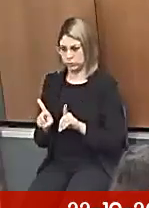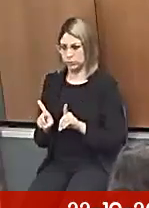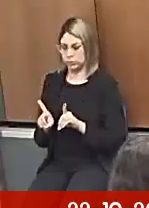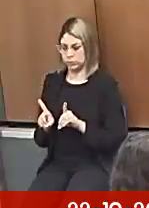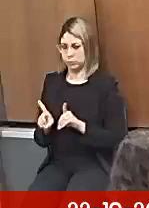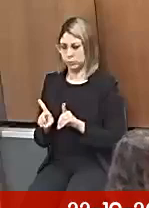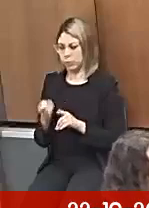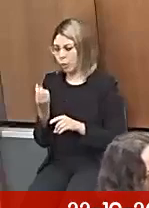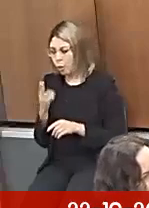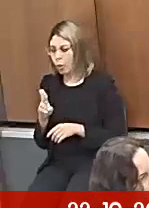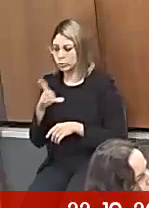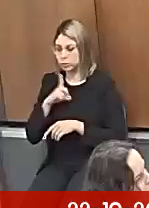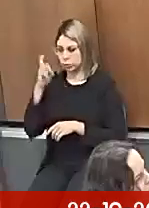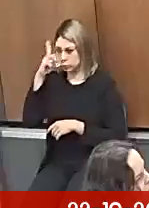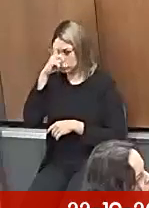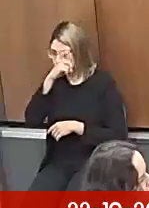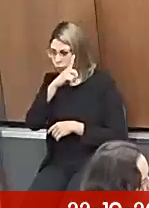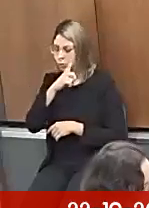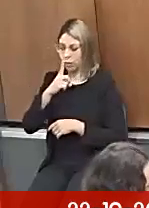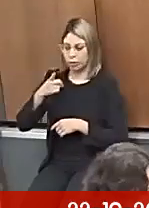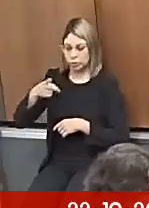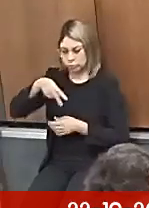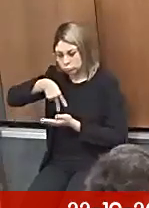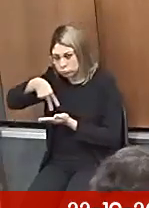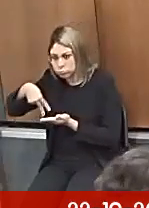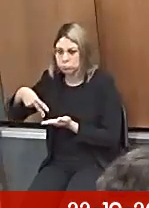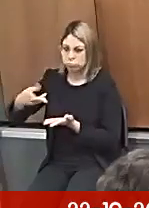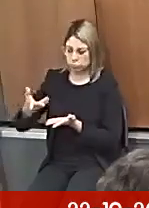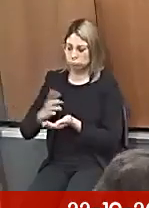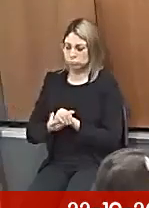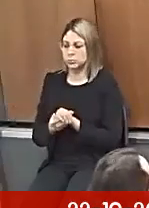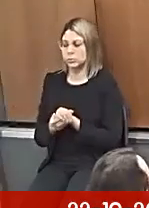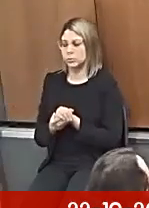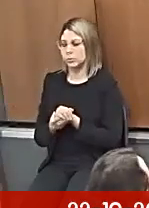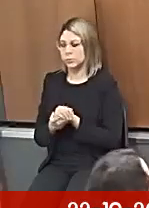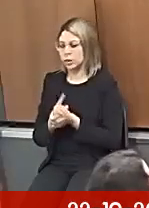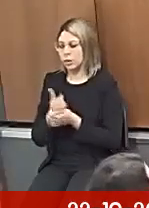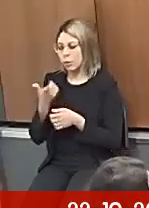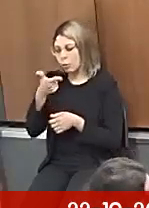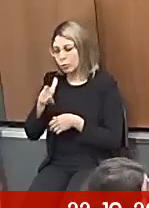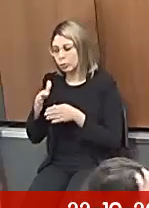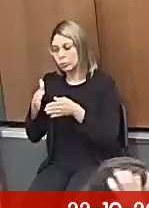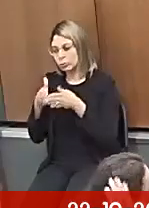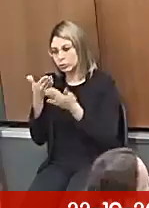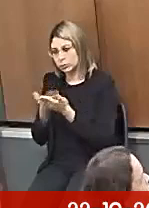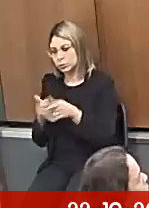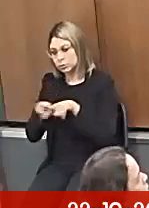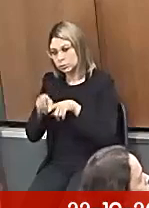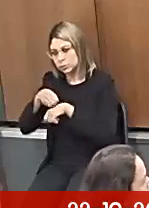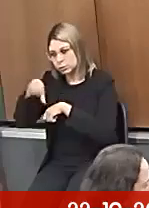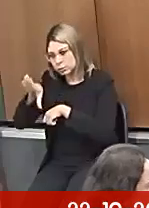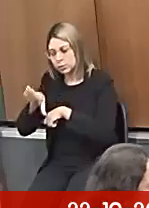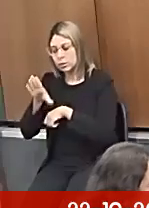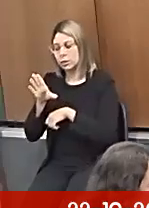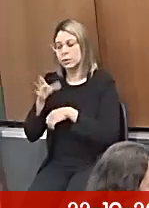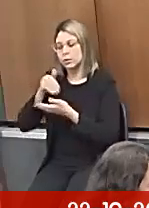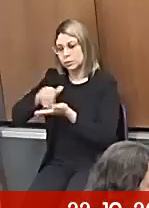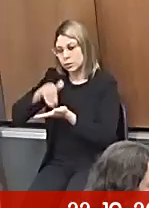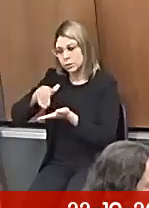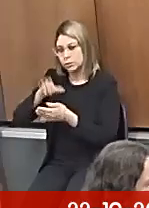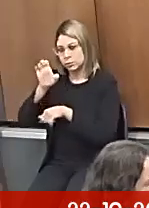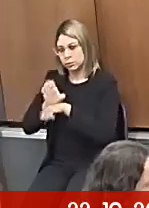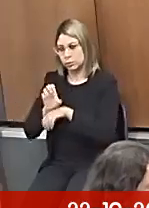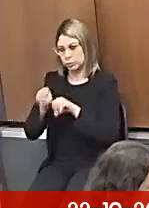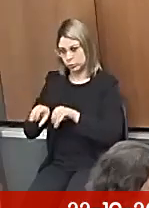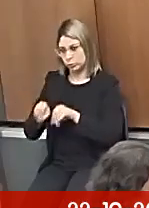deficiência ou mobilidade reduzida. E o próximo requerimento, seja encaminhado à Secretaria também de Estado de Educação, pedido de providência